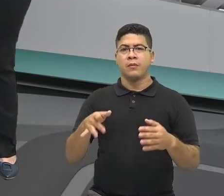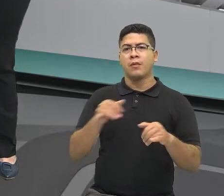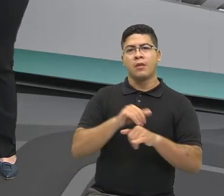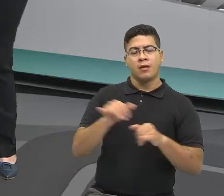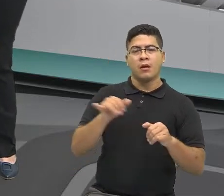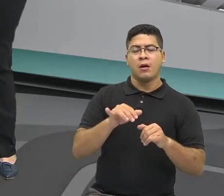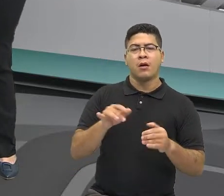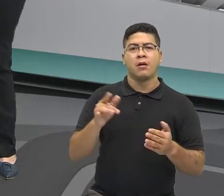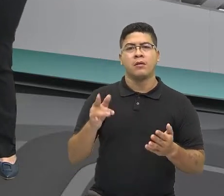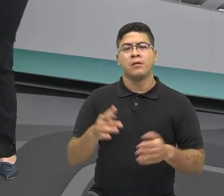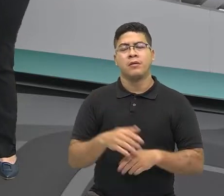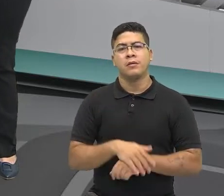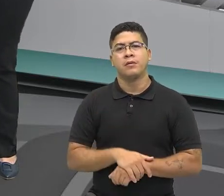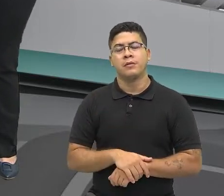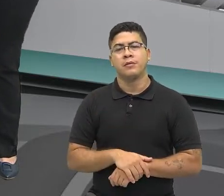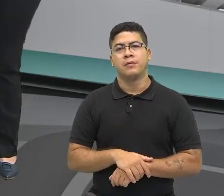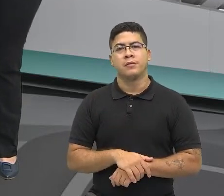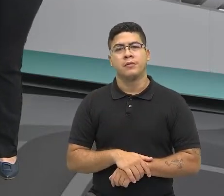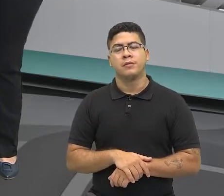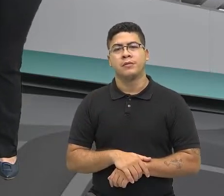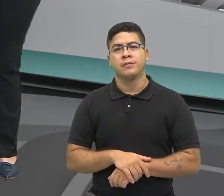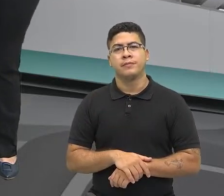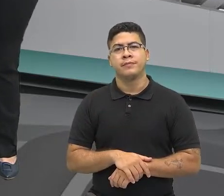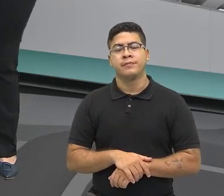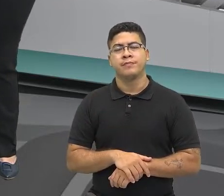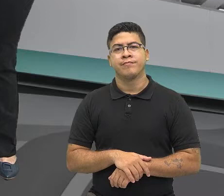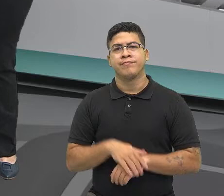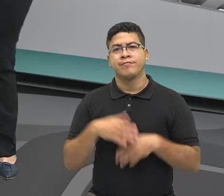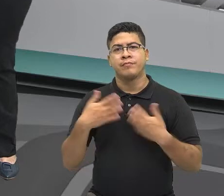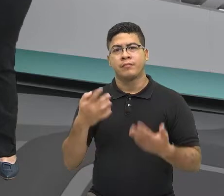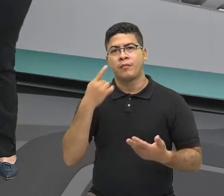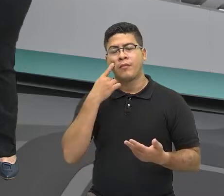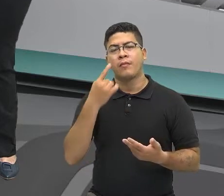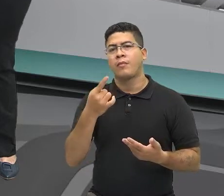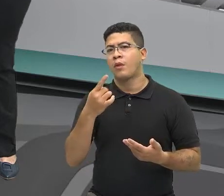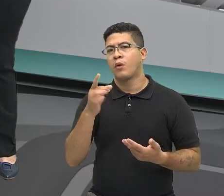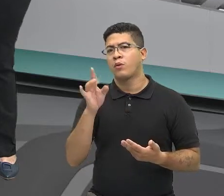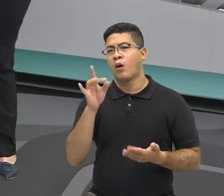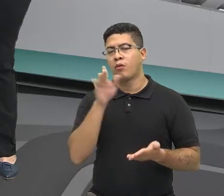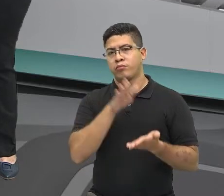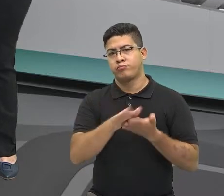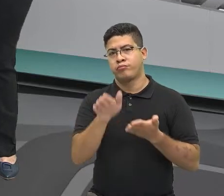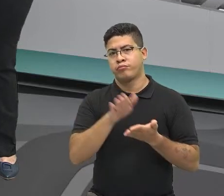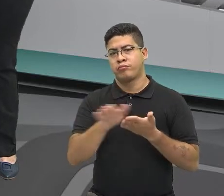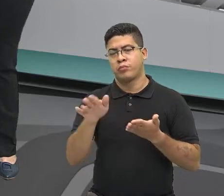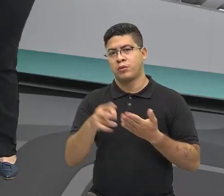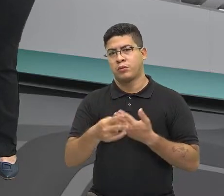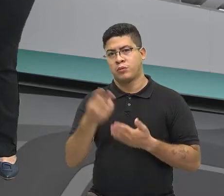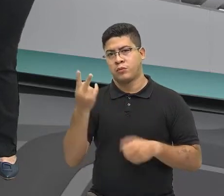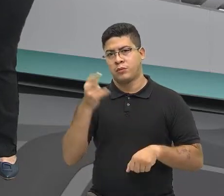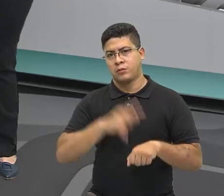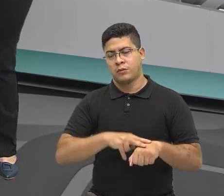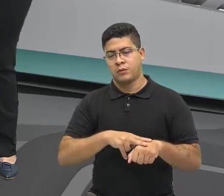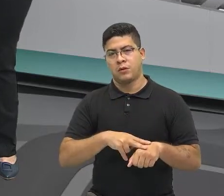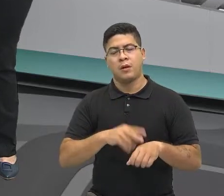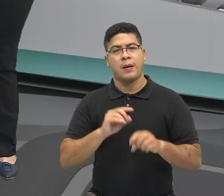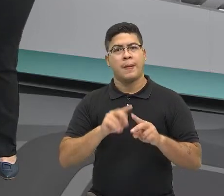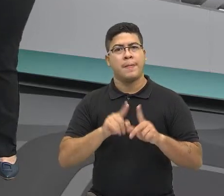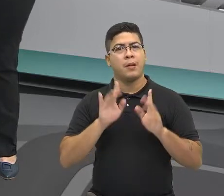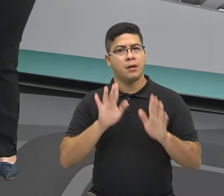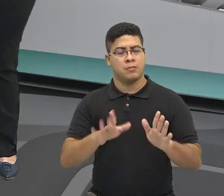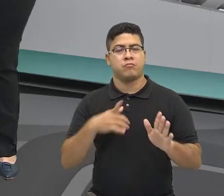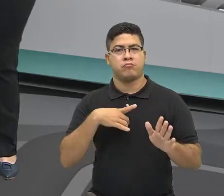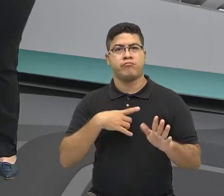divulgarem mais, né? Então, ela foi tirada só 2, né, revista delas, mas mesmo